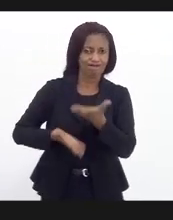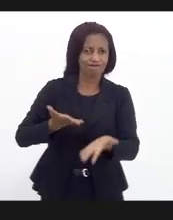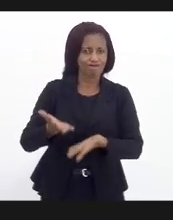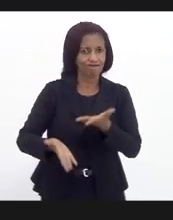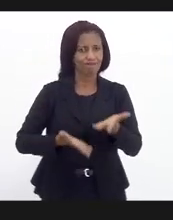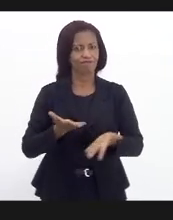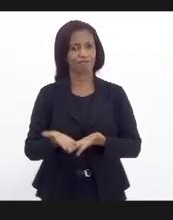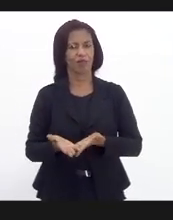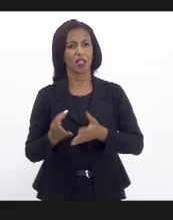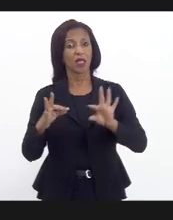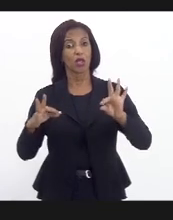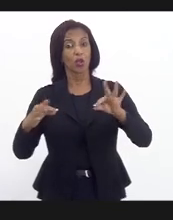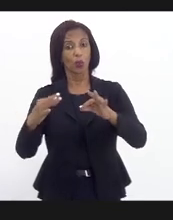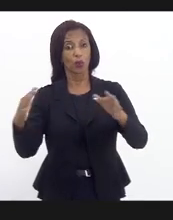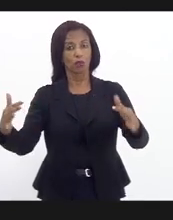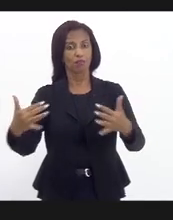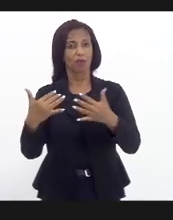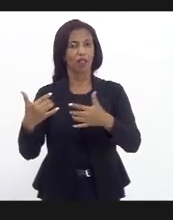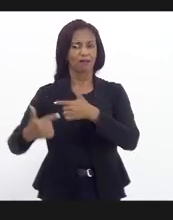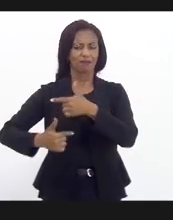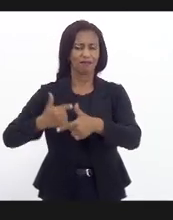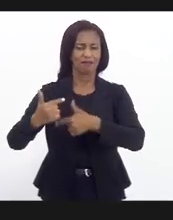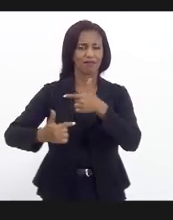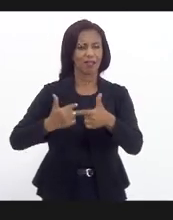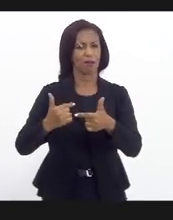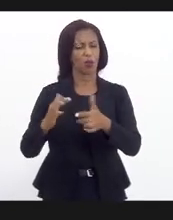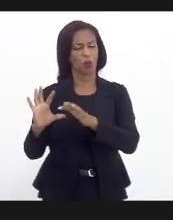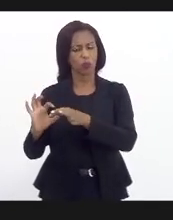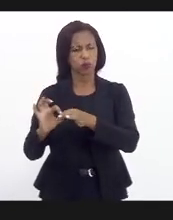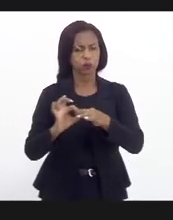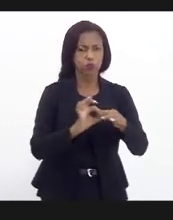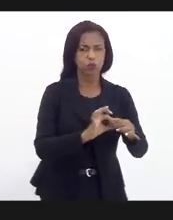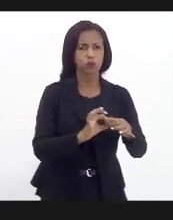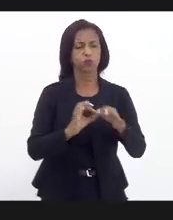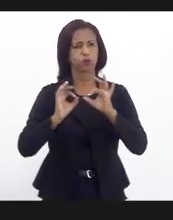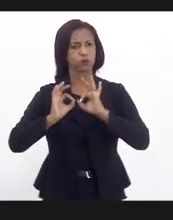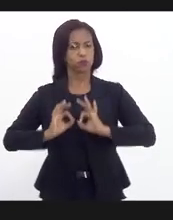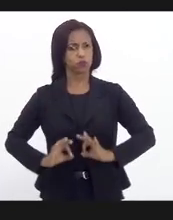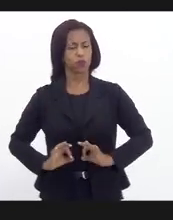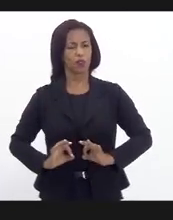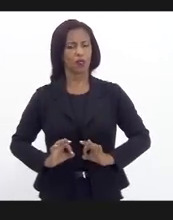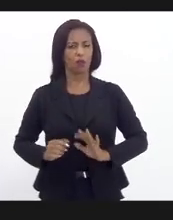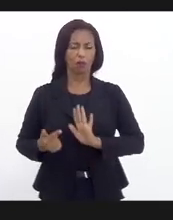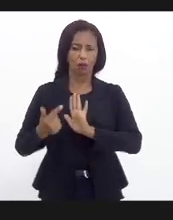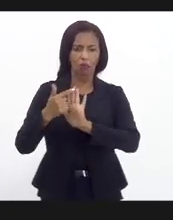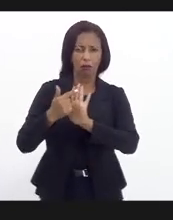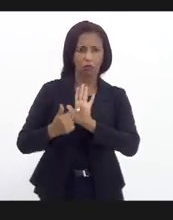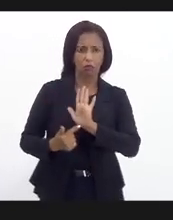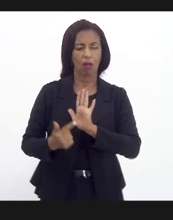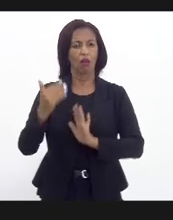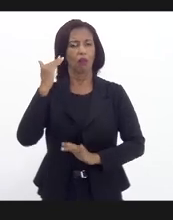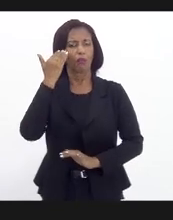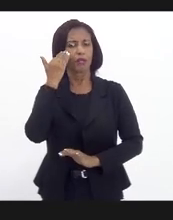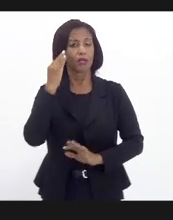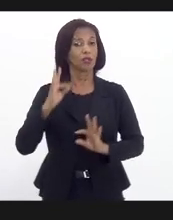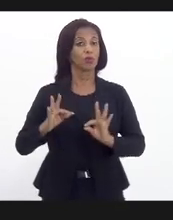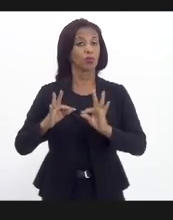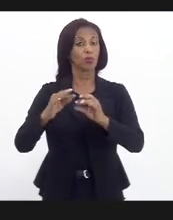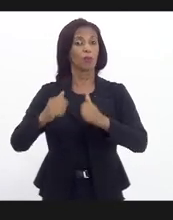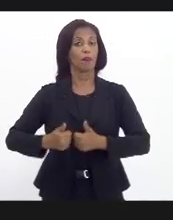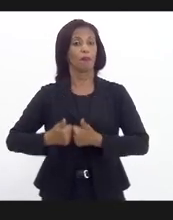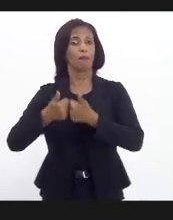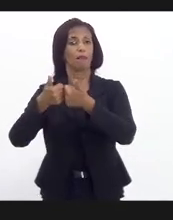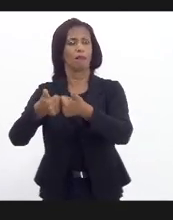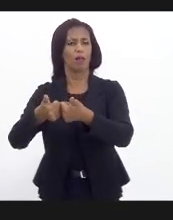E todo mundo aí trabalhou de uma forma coerente, de uma forma, sinalizando o entendimento que todos queriam melhor